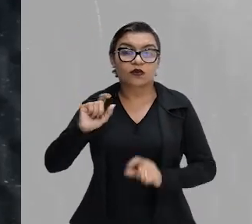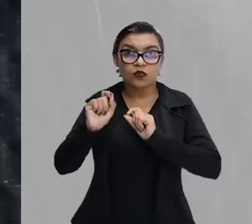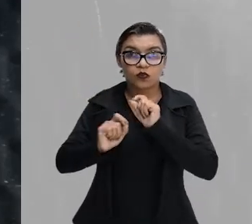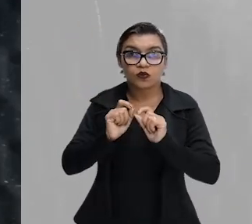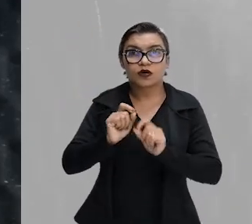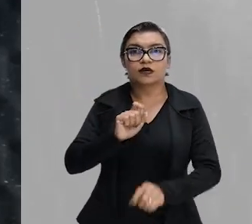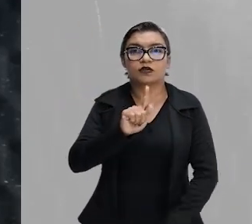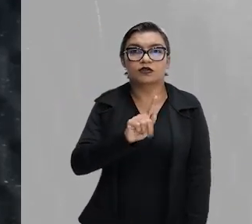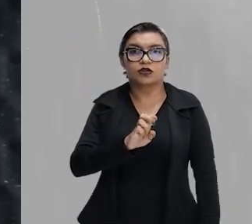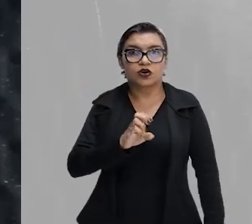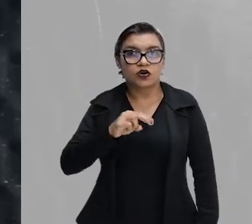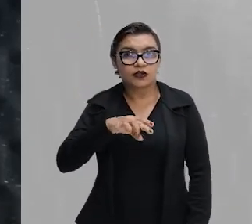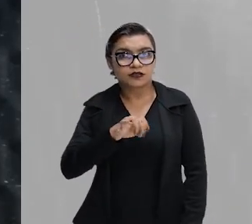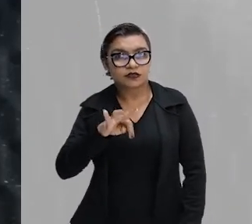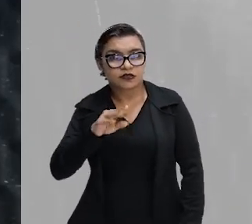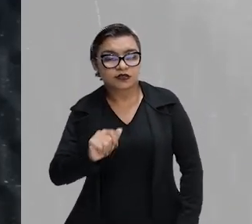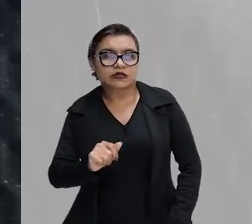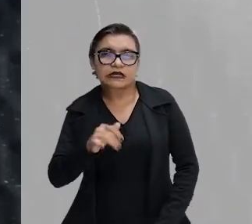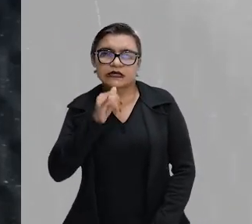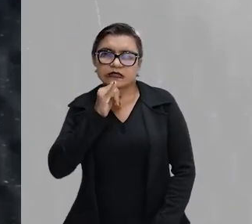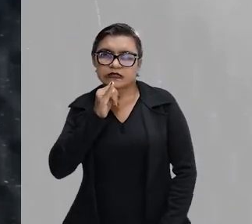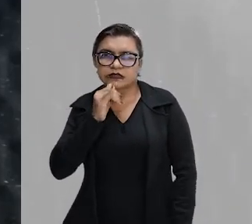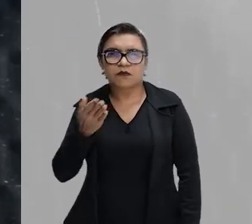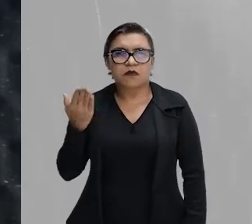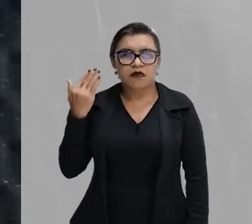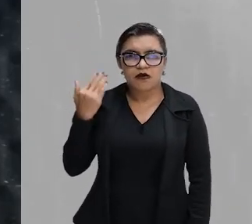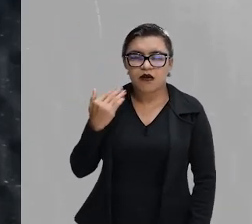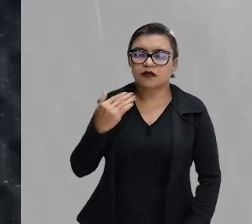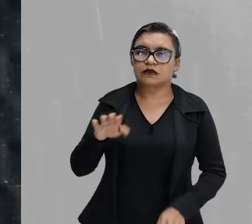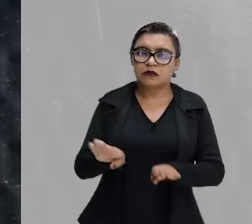inclusive a própria igreja na época